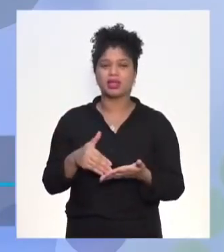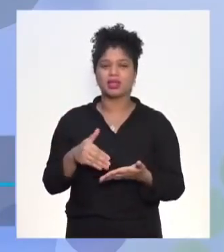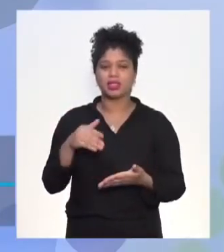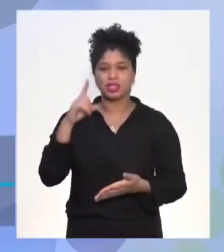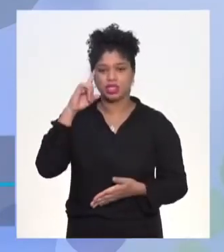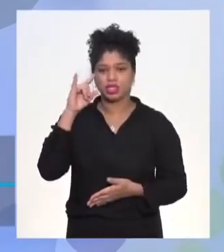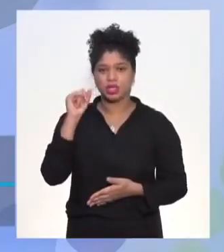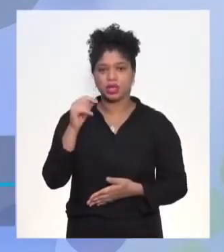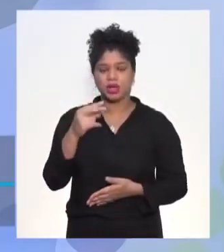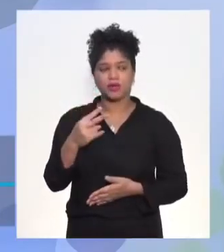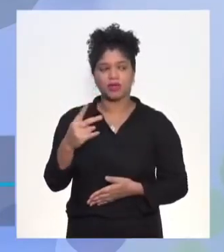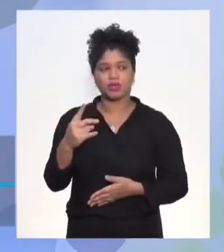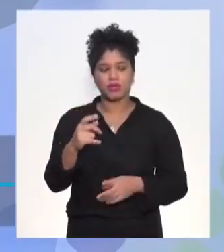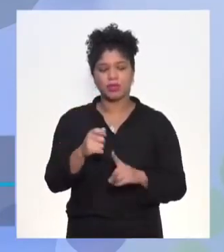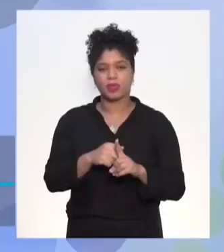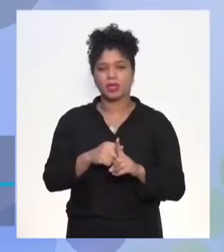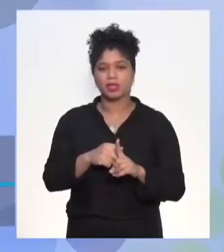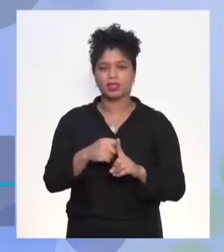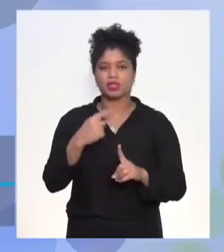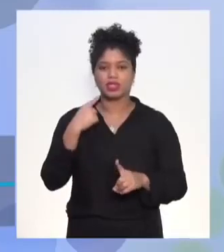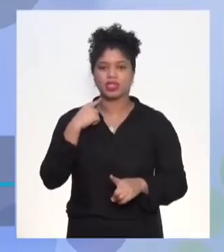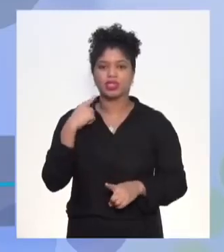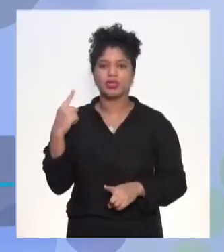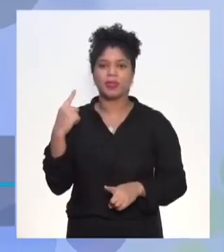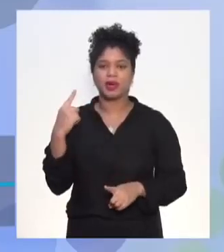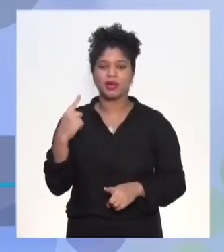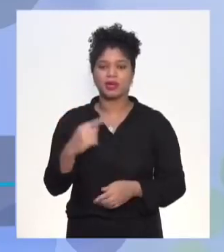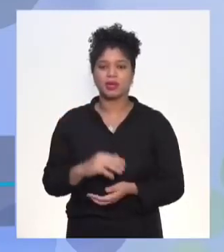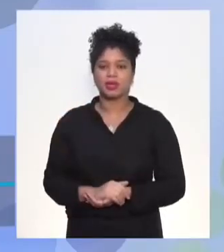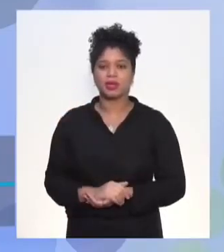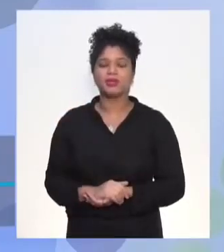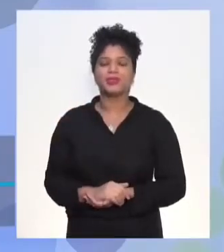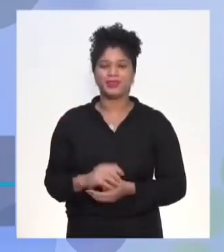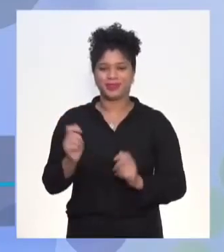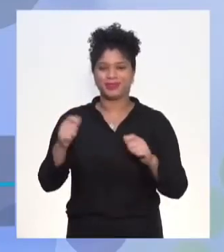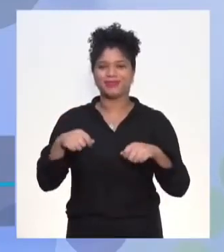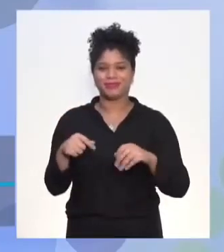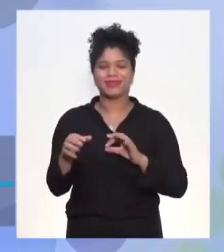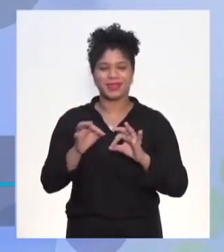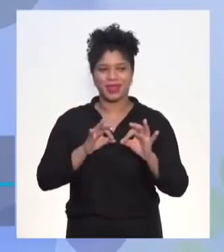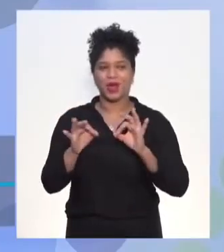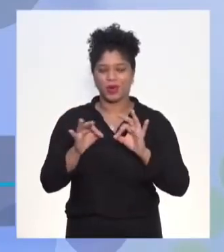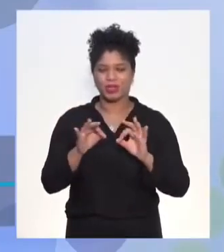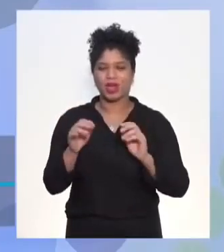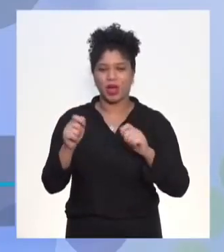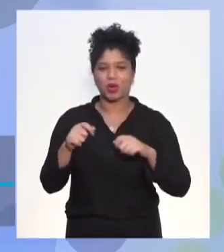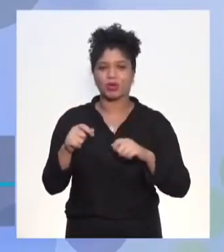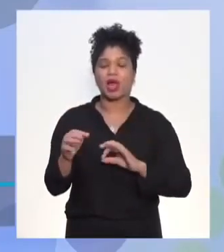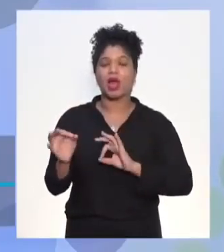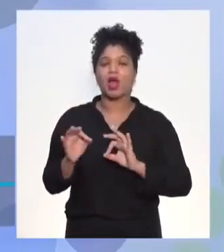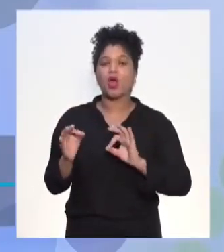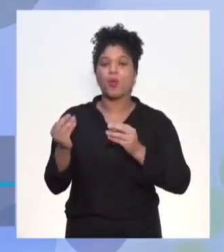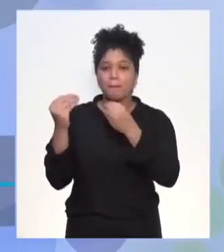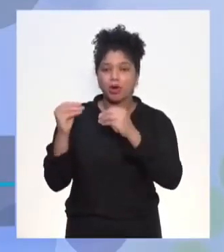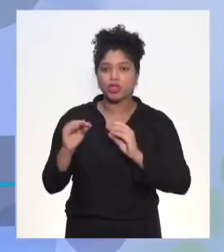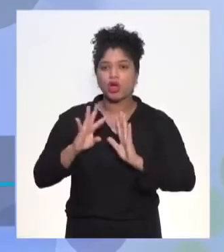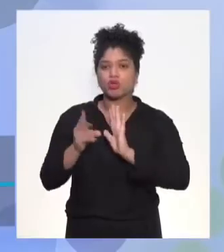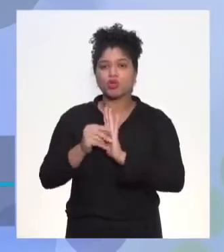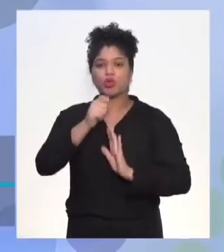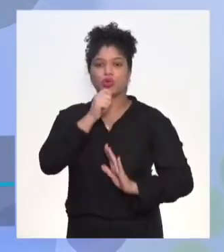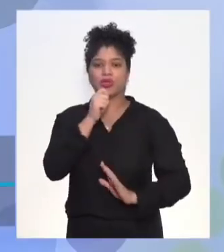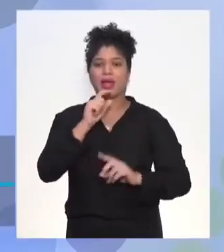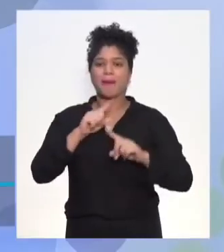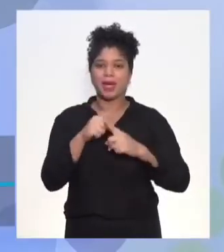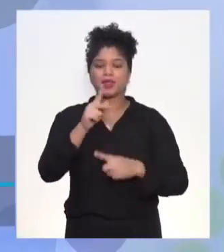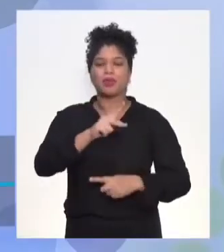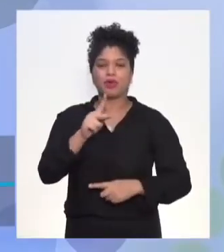maio. Então fica tranquilo, tá? Se acontecer algum problema eu não conseguir postá-las hoje, a gente consegue resolver isso. Tranquilo. Mas, professora, antes de